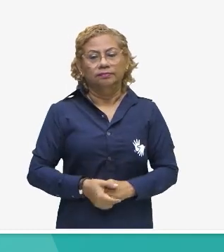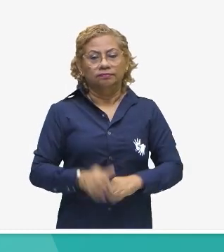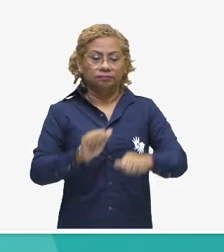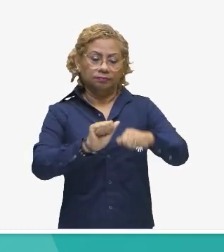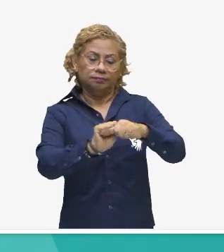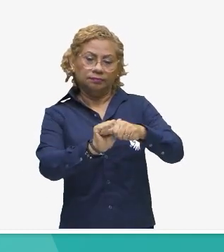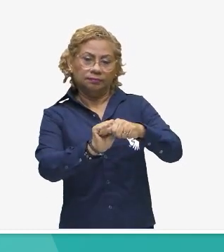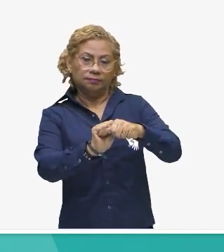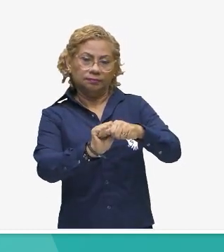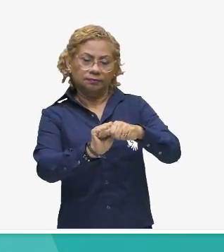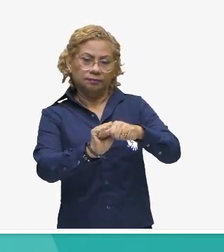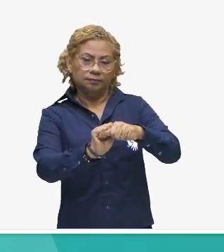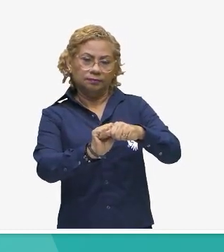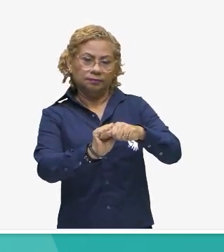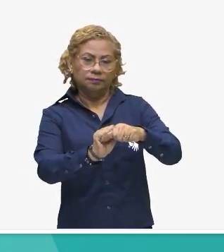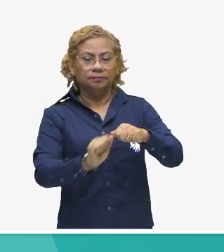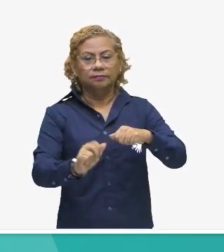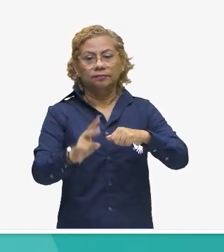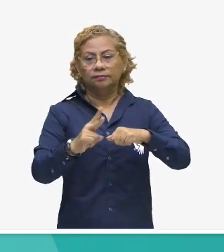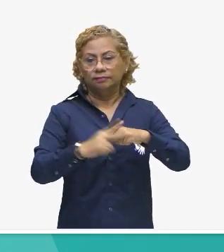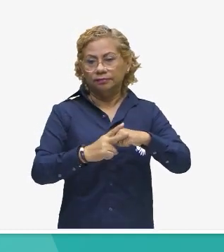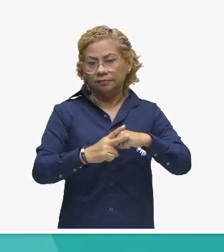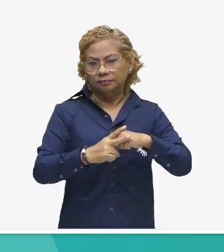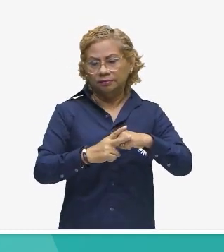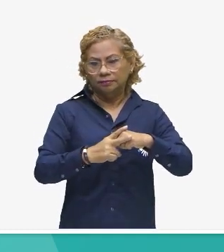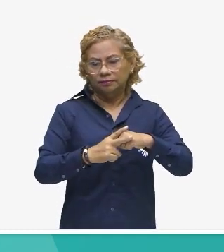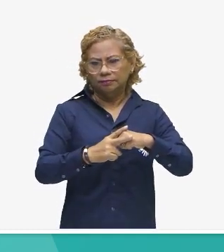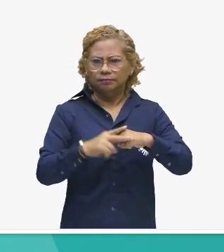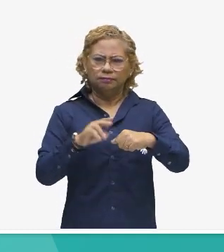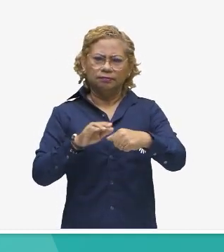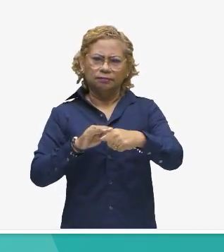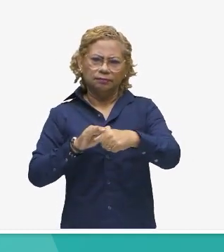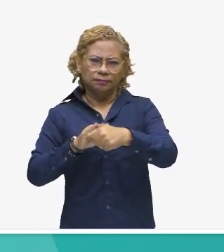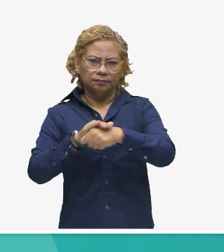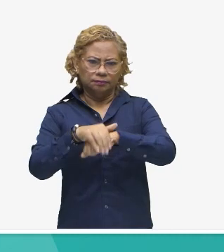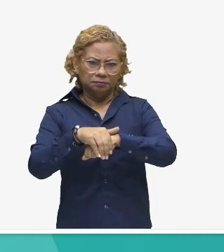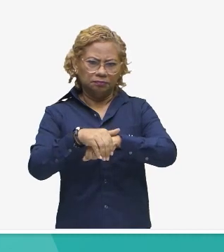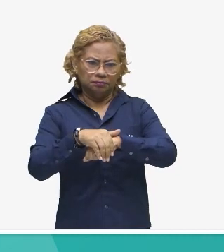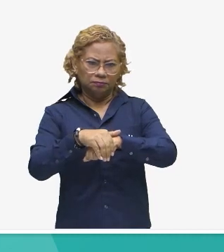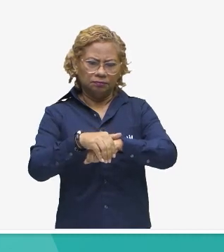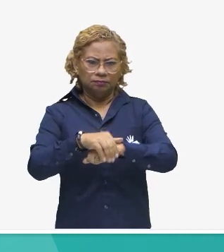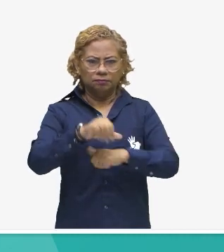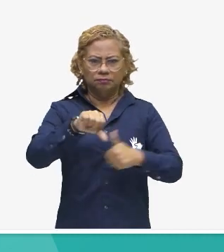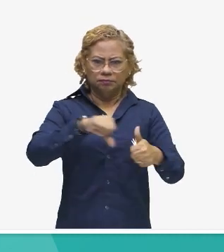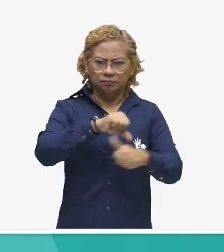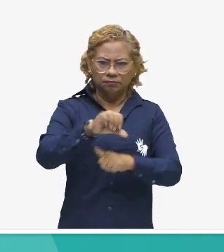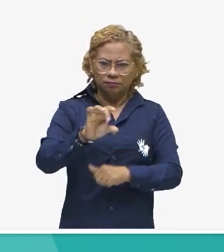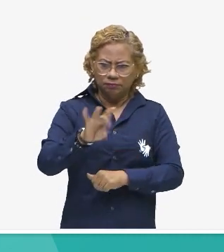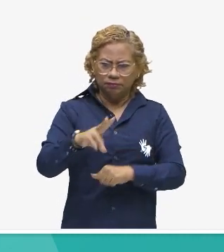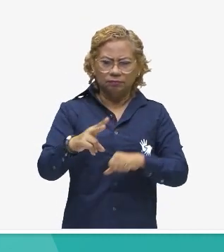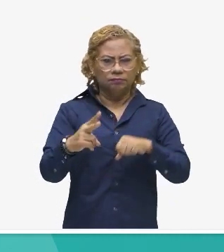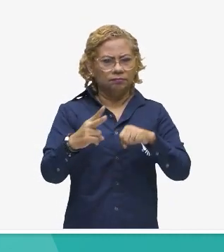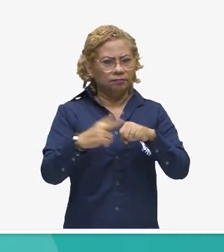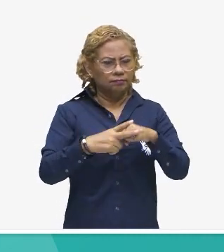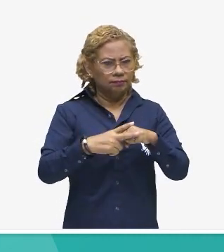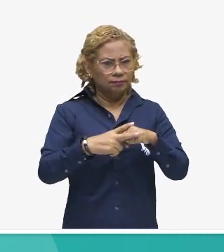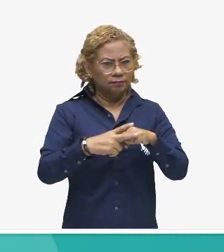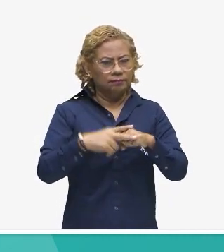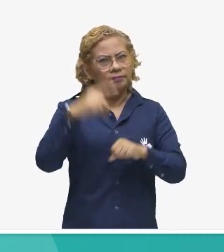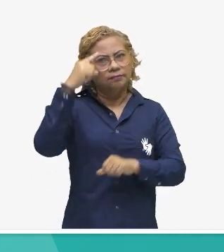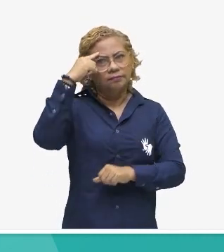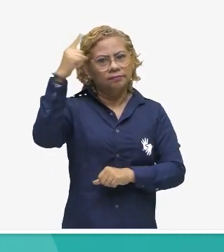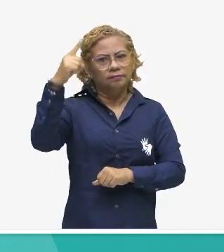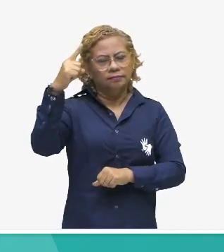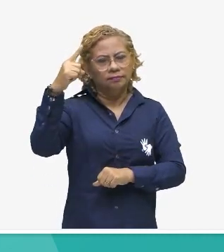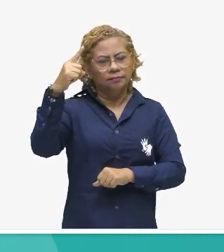né, modificar essa palavra noite. Não é que exista só o verbo que tem essa ideia de tempo.